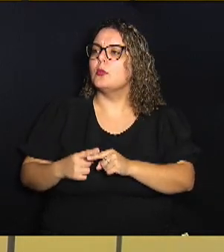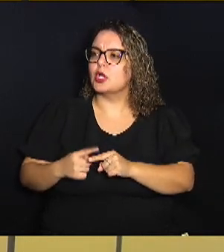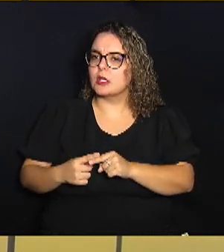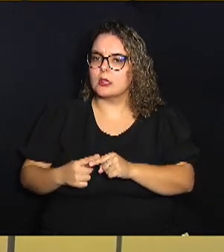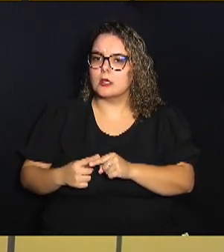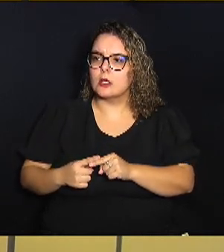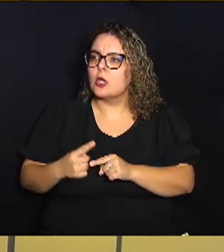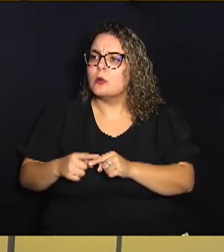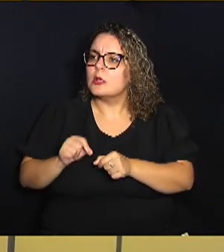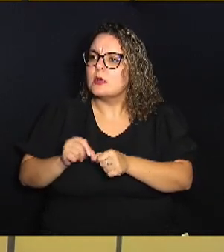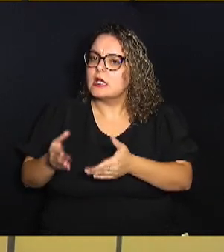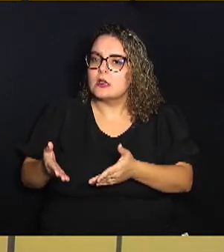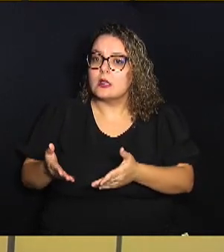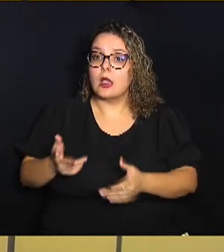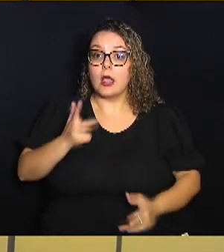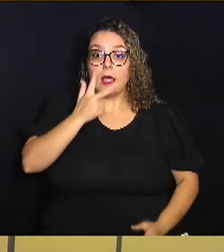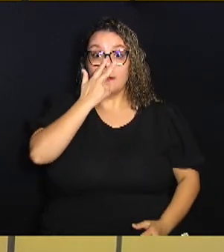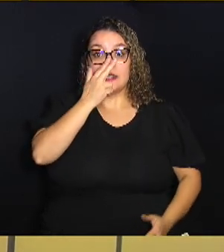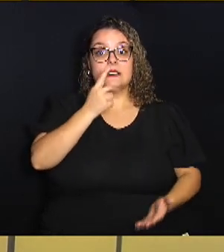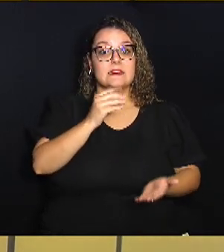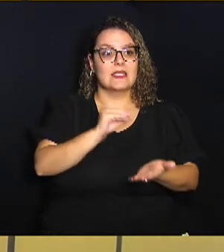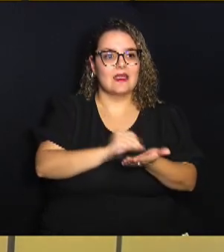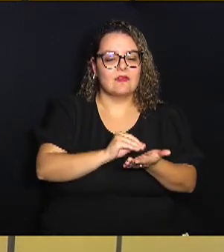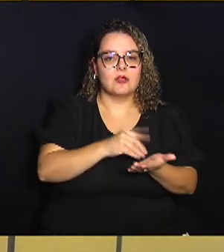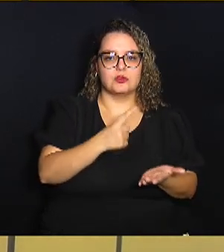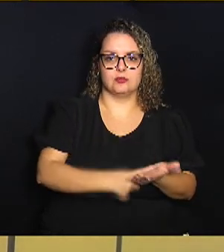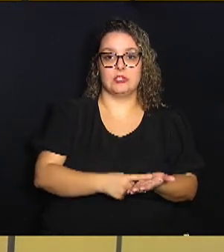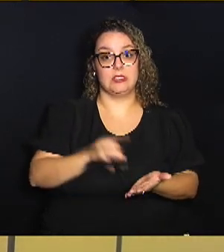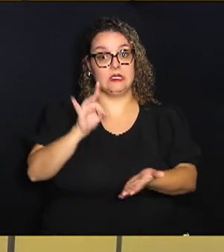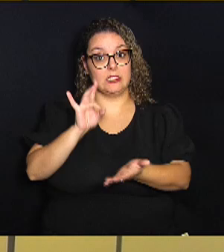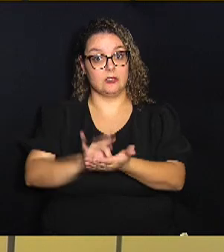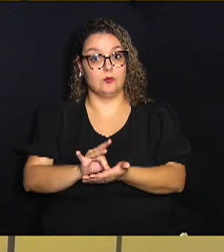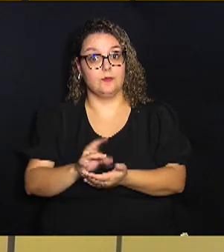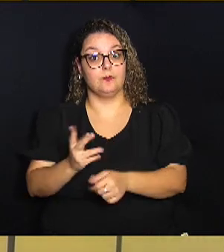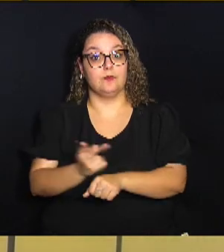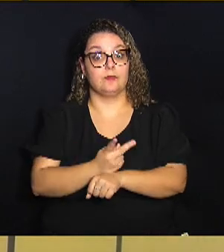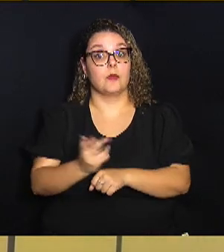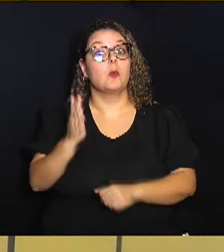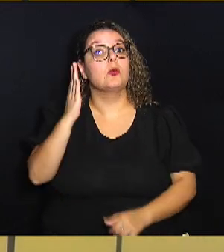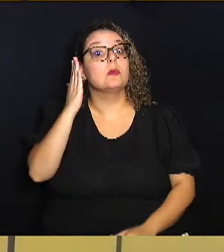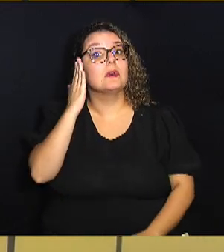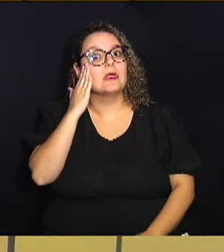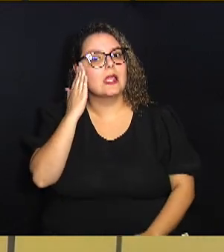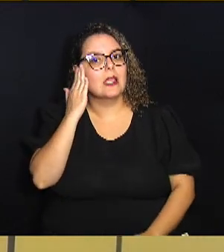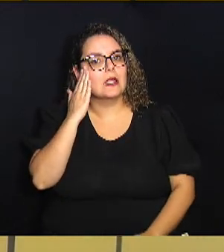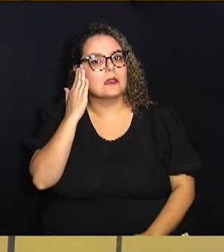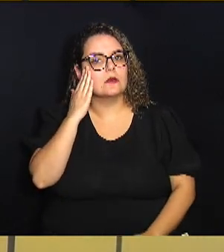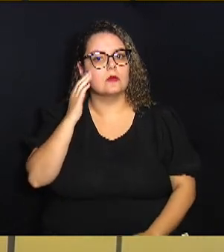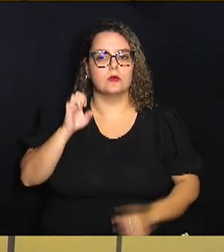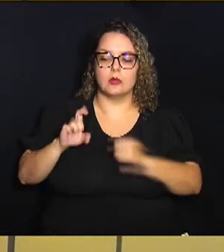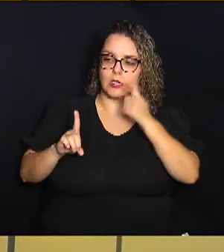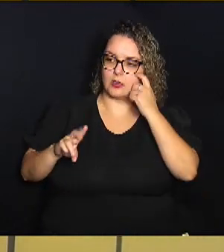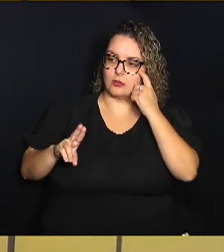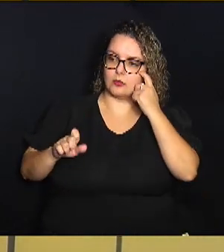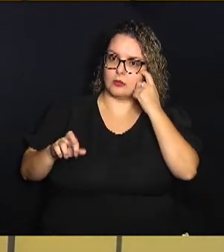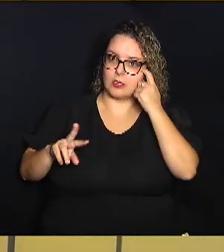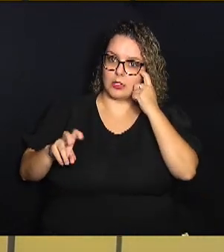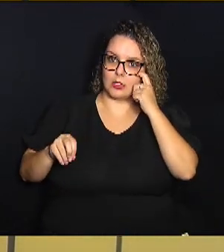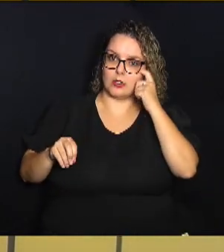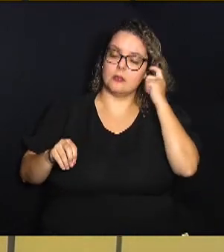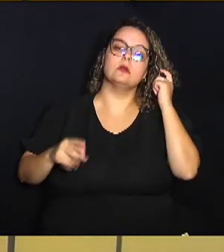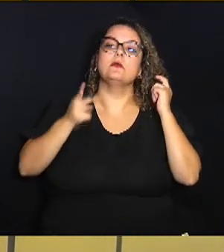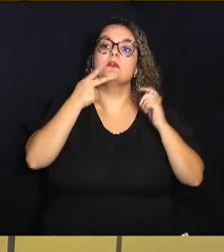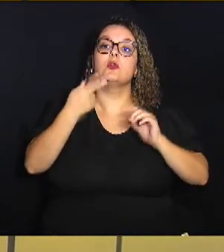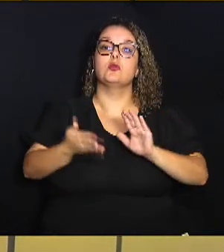E aí parece que é falta de comprometimento, quando na verdade é uma busca por entendimento. O Eduardo, se não me engano, comentou a questão do